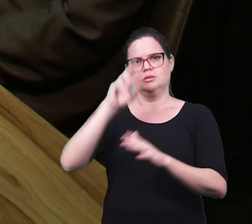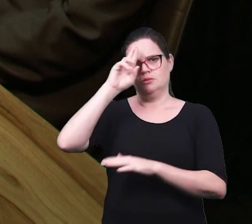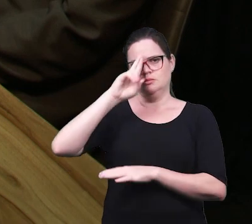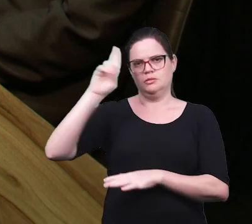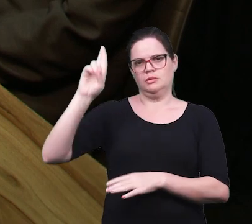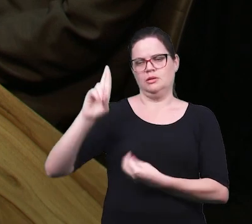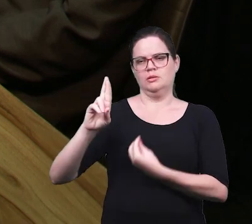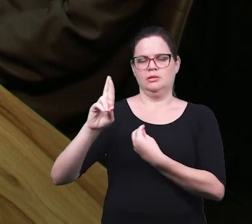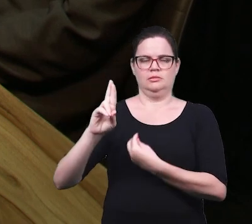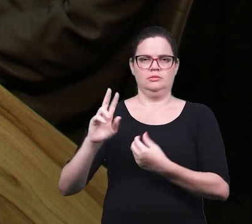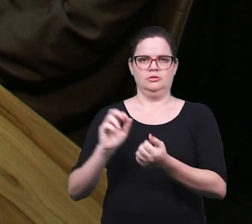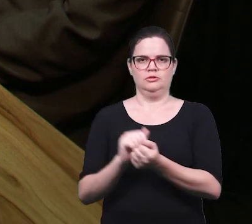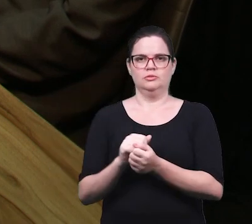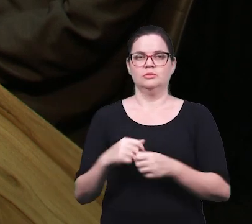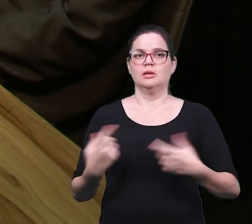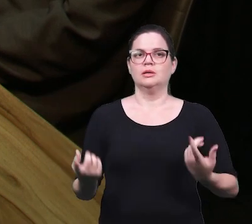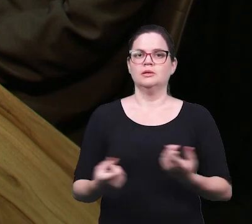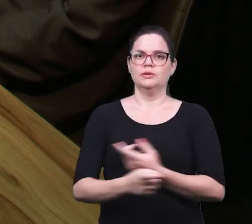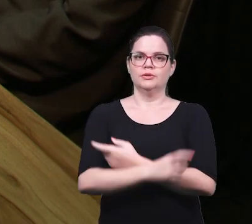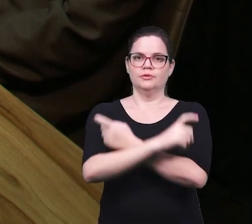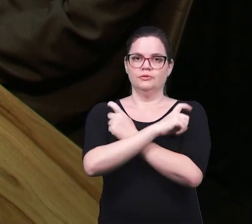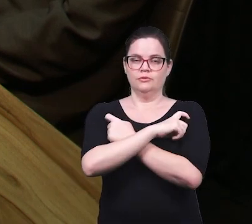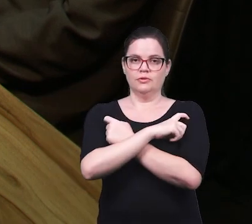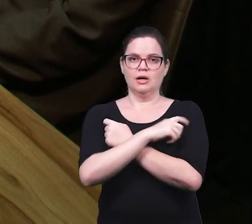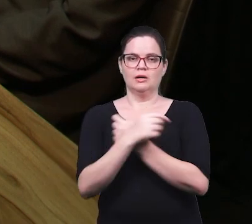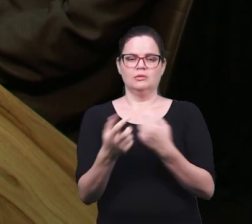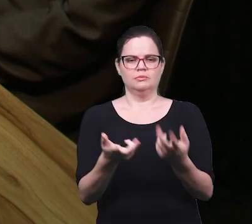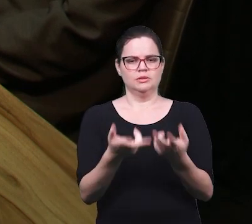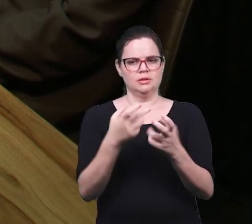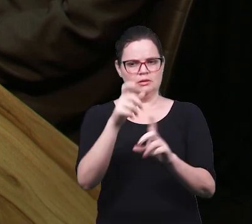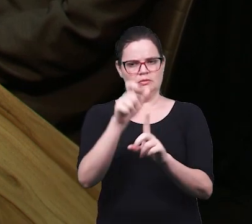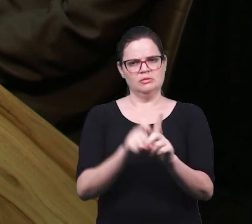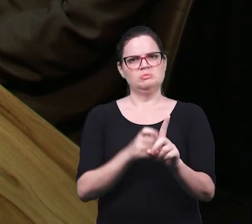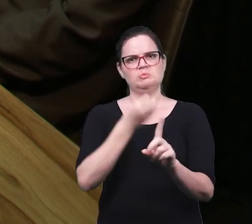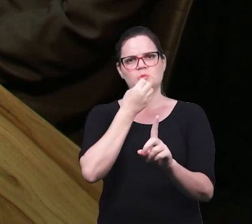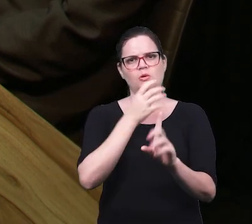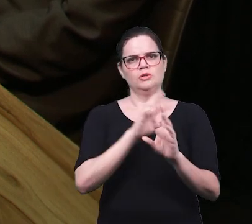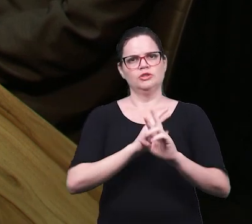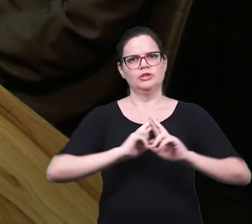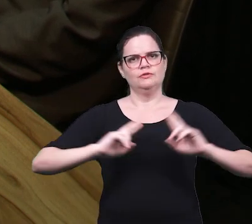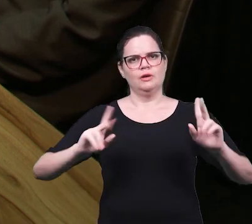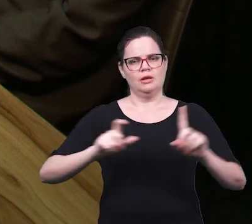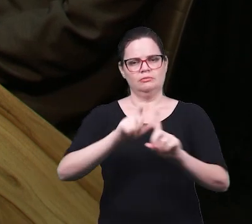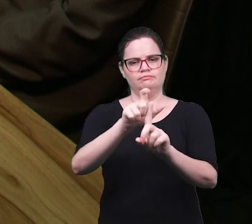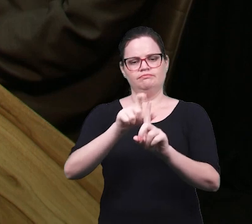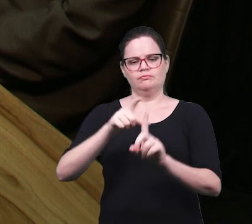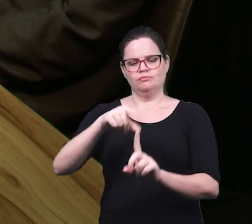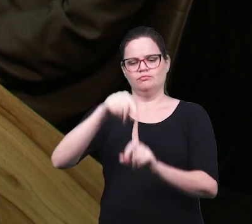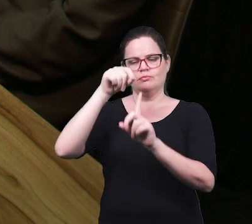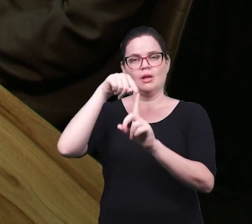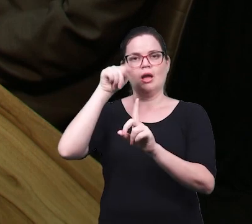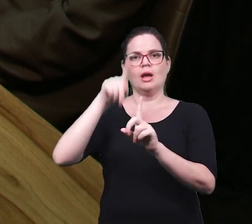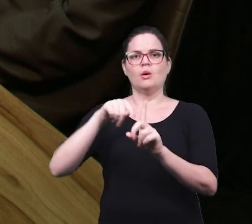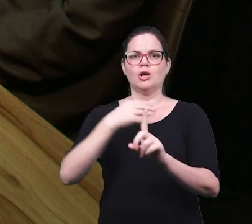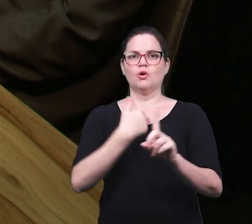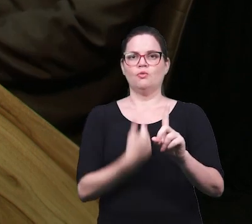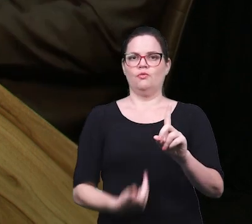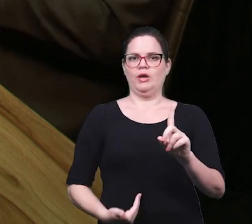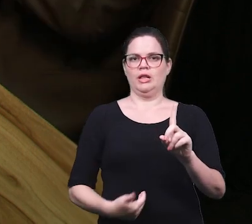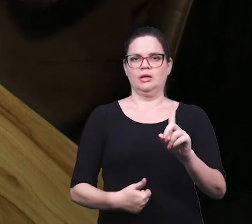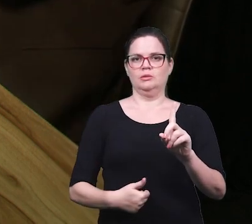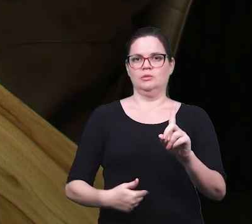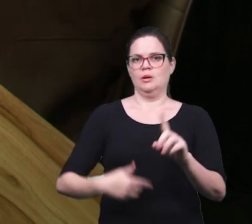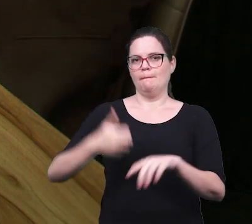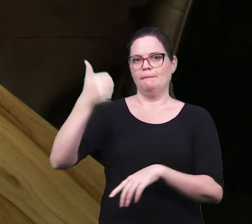Faraó, vendo tudo isso, coloca José como governador. Não é verdade? Governador, como o pastor Marcos